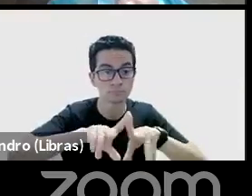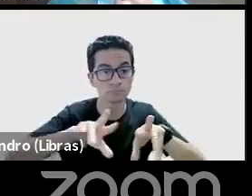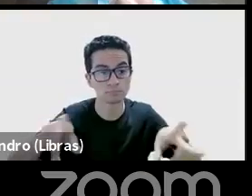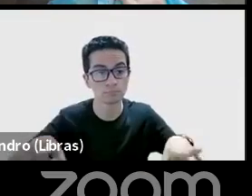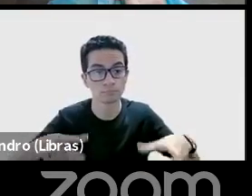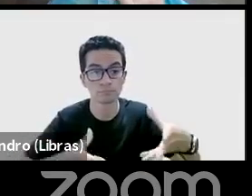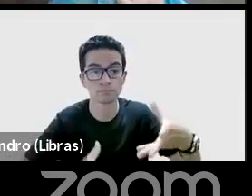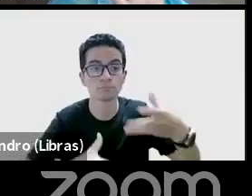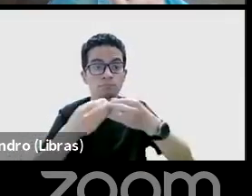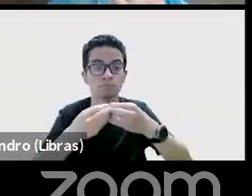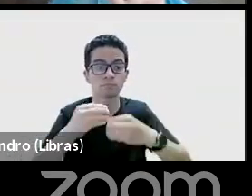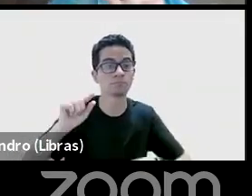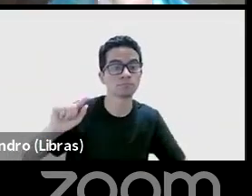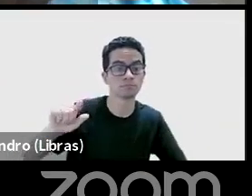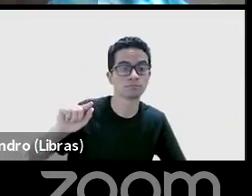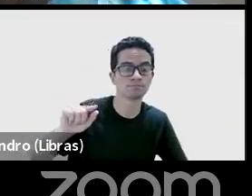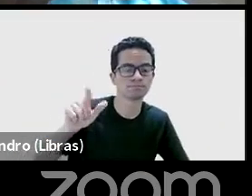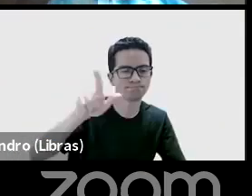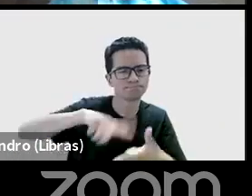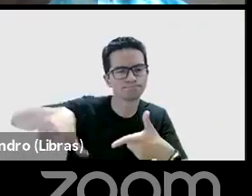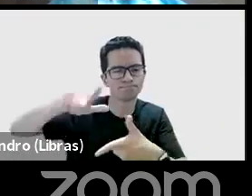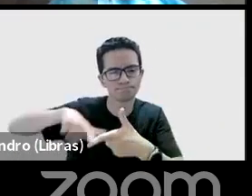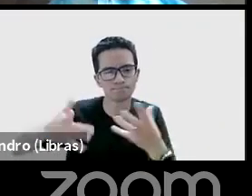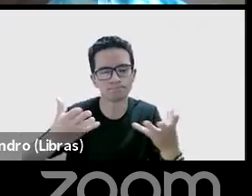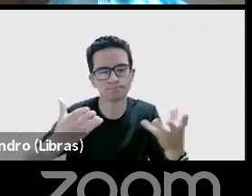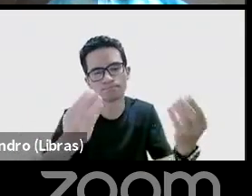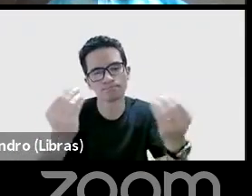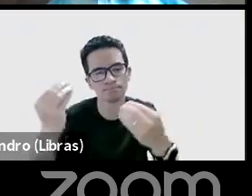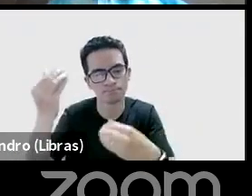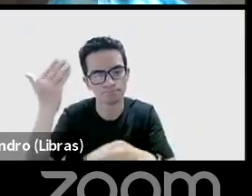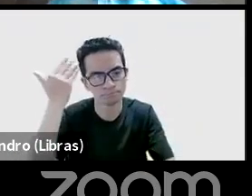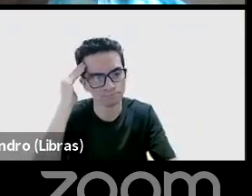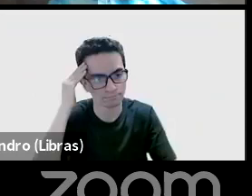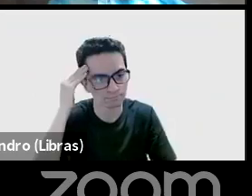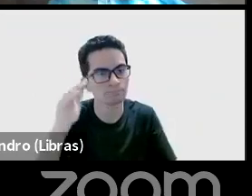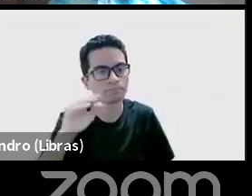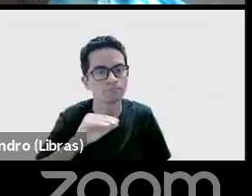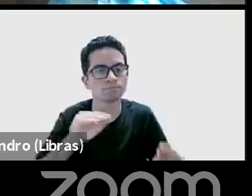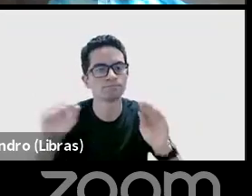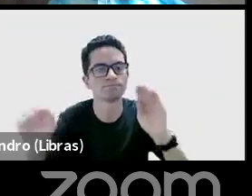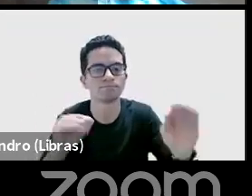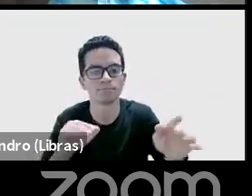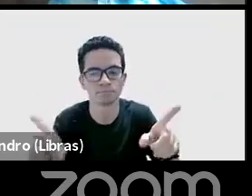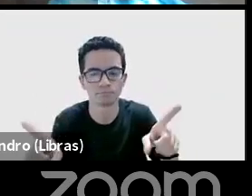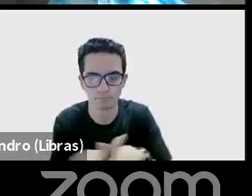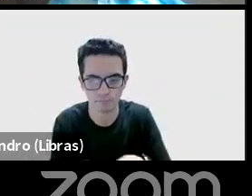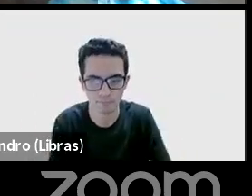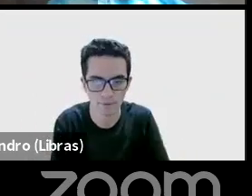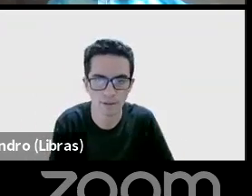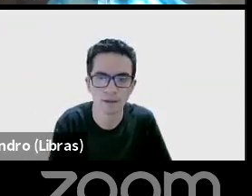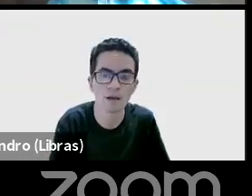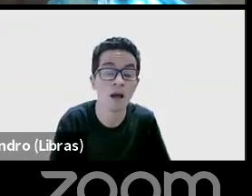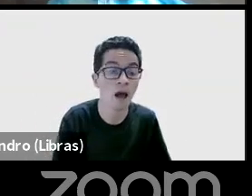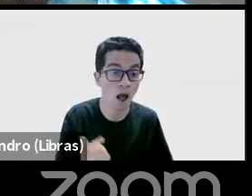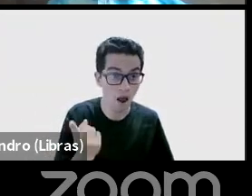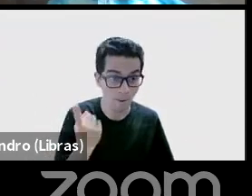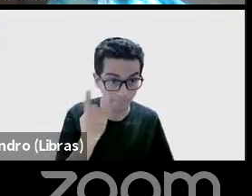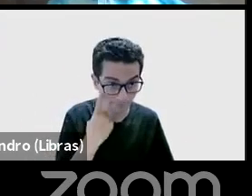que foi assim super problemática. No caso, por exemplo, das migrações, ele vai falar assim: